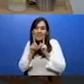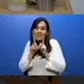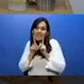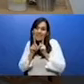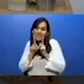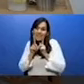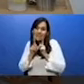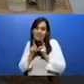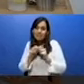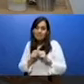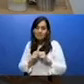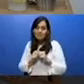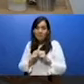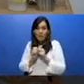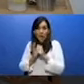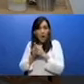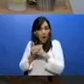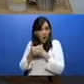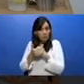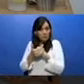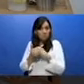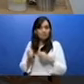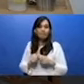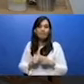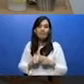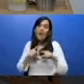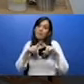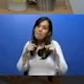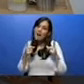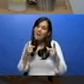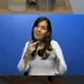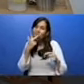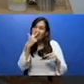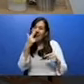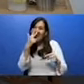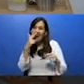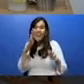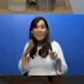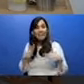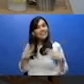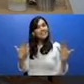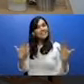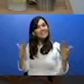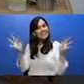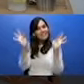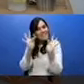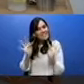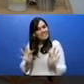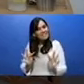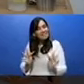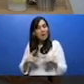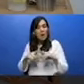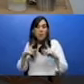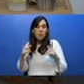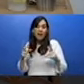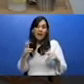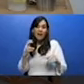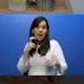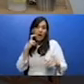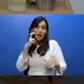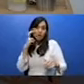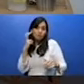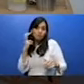E um sorriso misterioso, mas aparenta que ela está feliz. Só que como ela é tímida, não